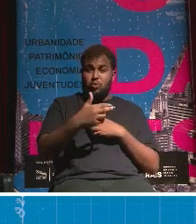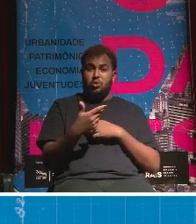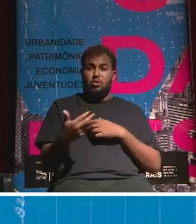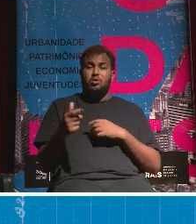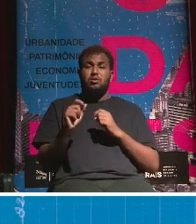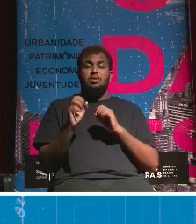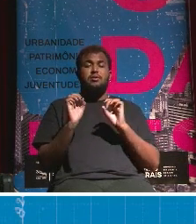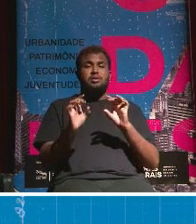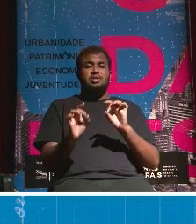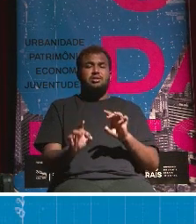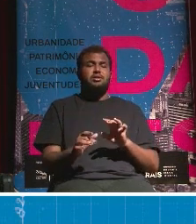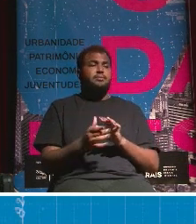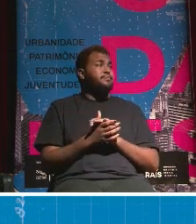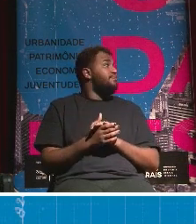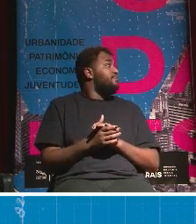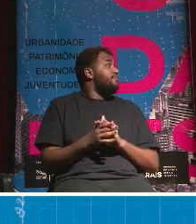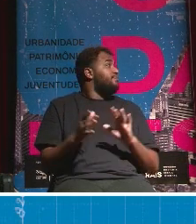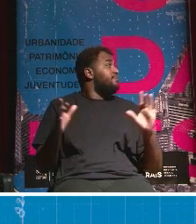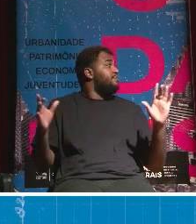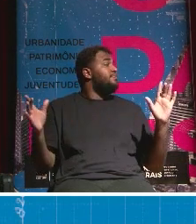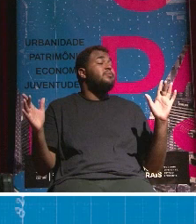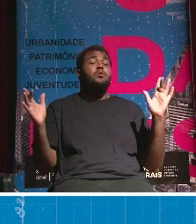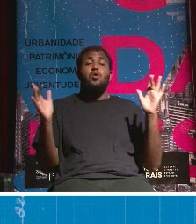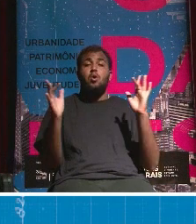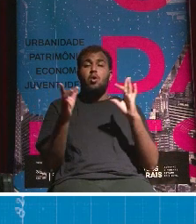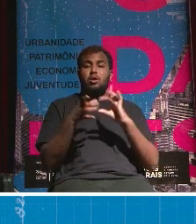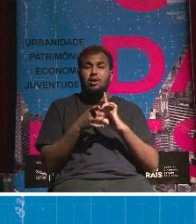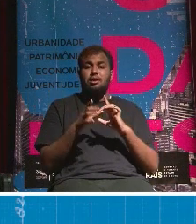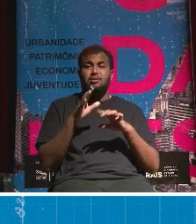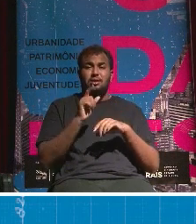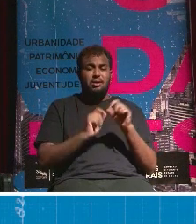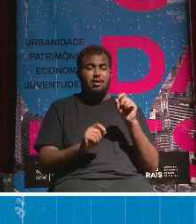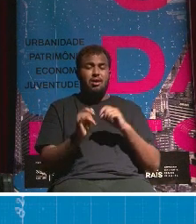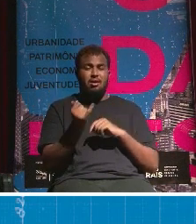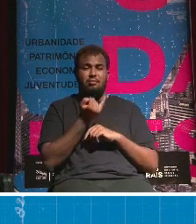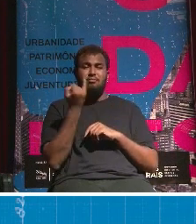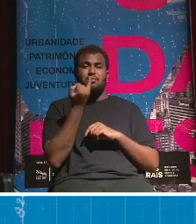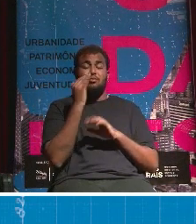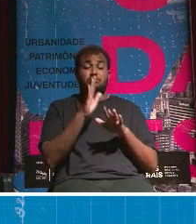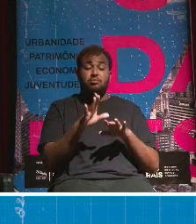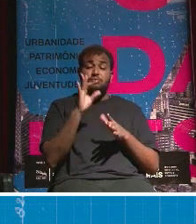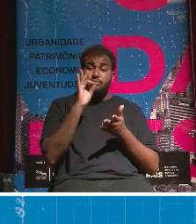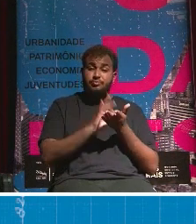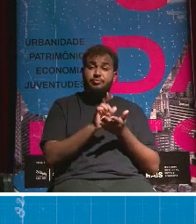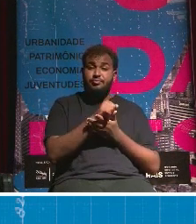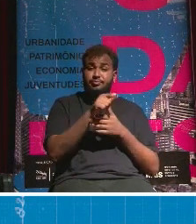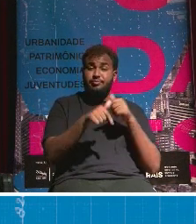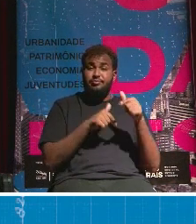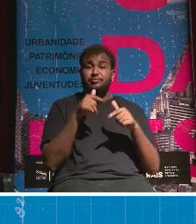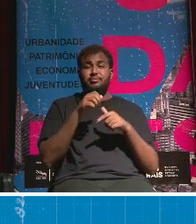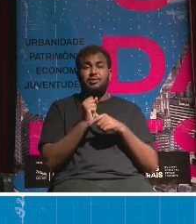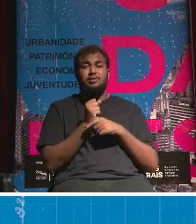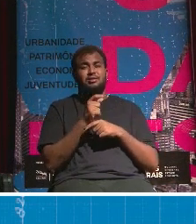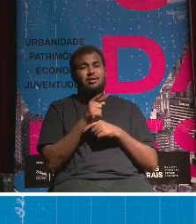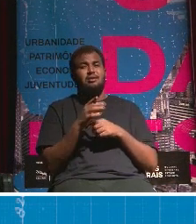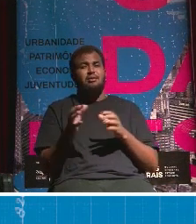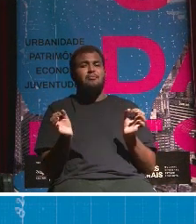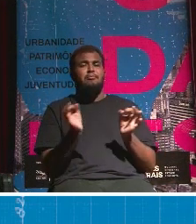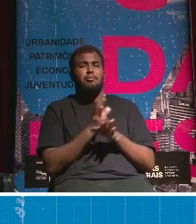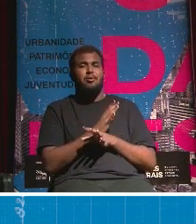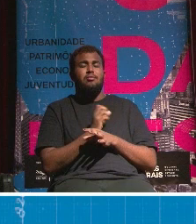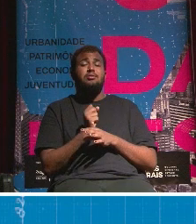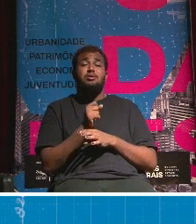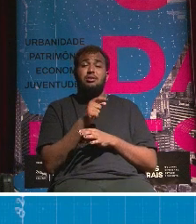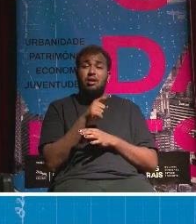que ela destaca, conecte-se com quem importa. O ideal seria trabalhar com aquela pessoa. Claro, seria ótimo, mas será que ela está disponível? Será